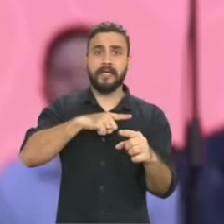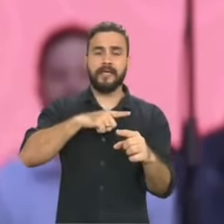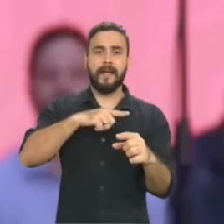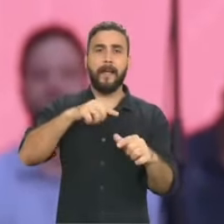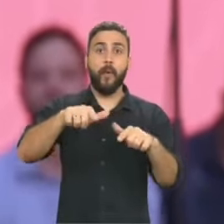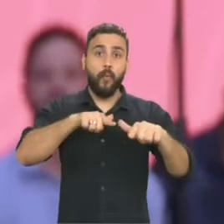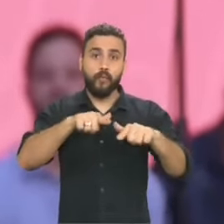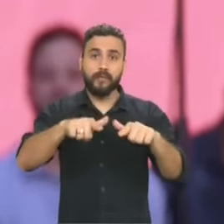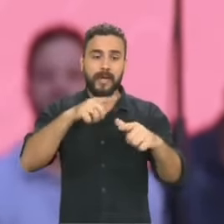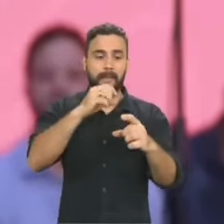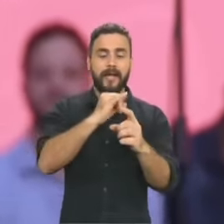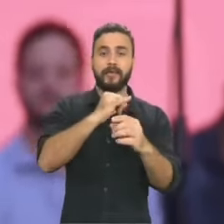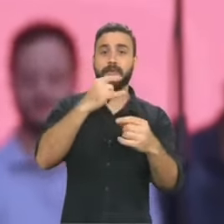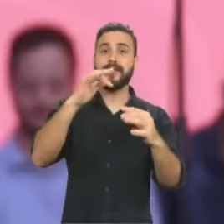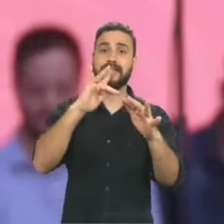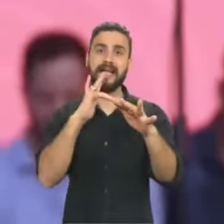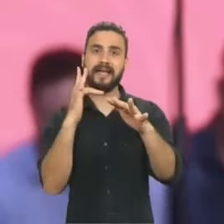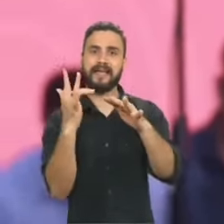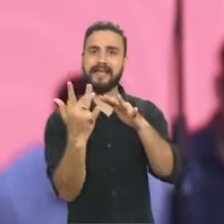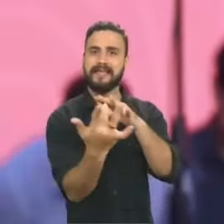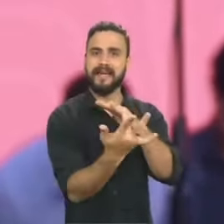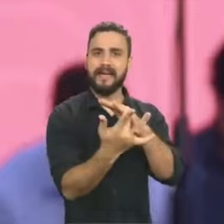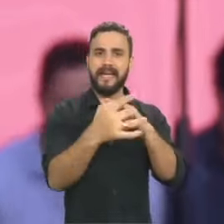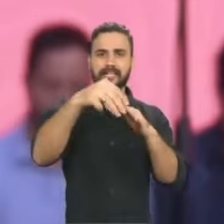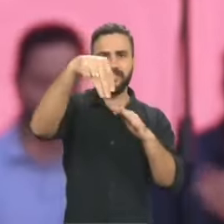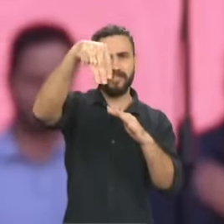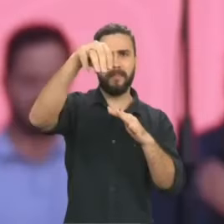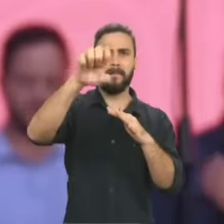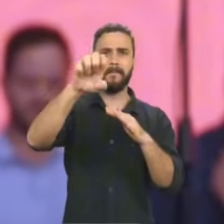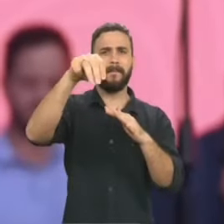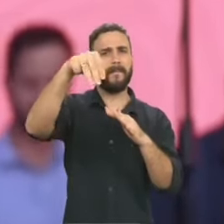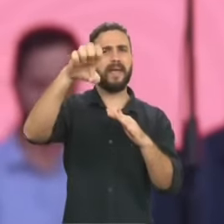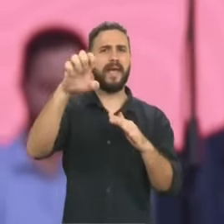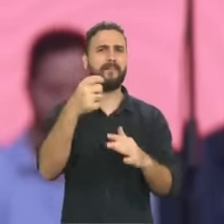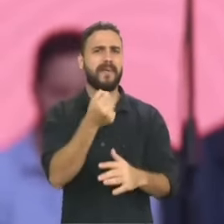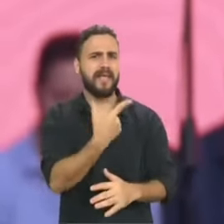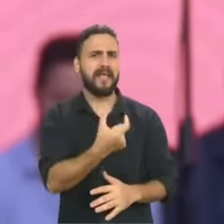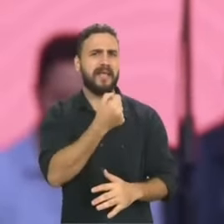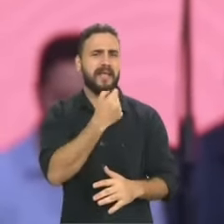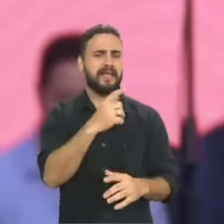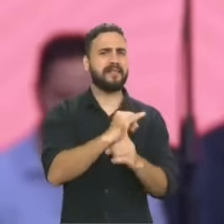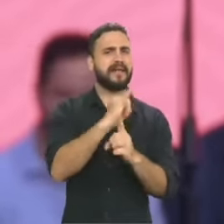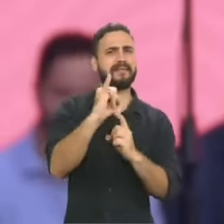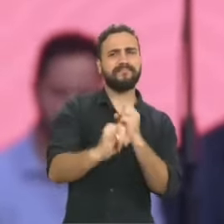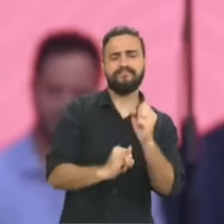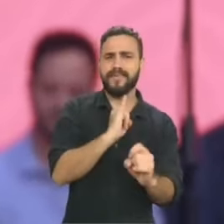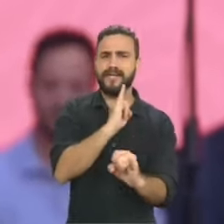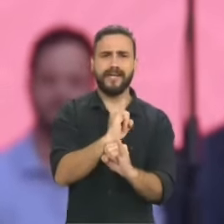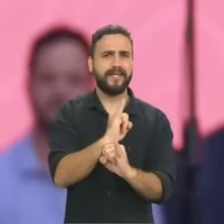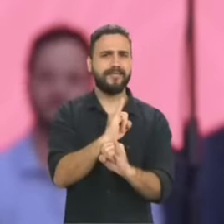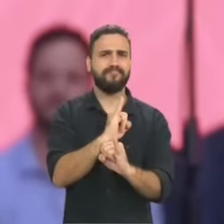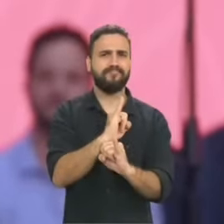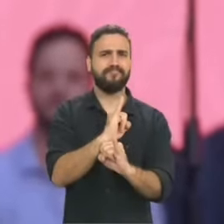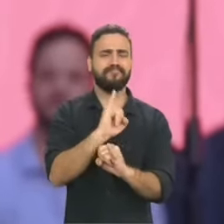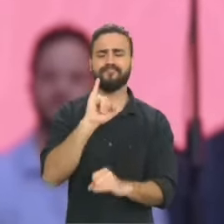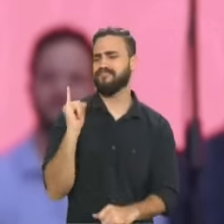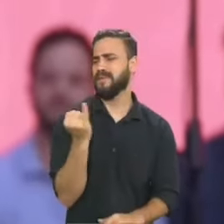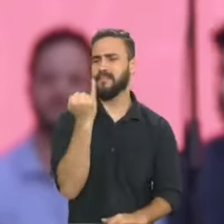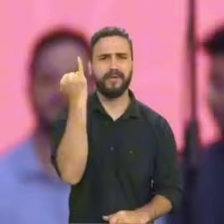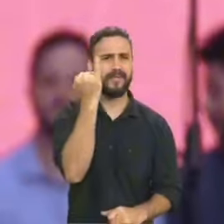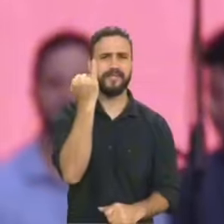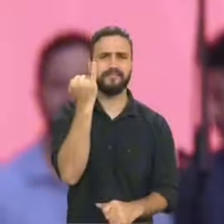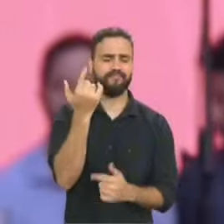disso aqui. Pinta a casa, costura aqui, está pregando e ajudando pessoas que moram em cima de túmulos e